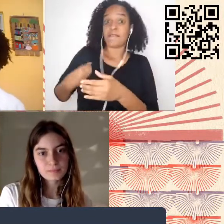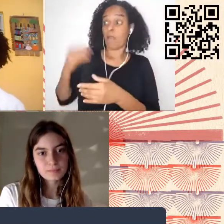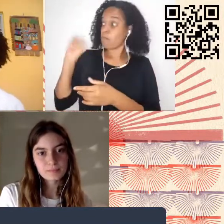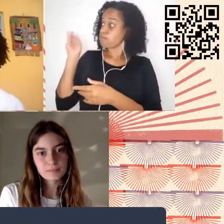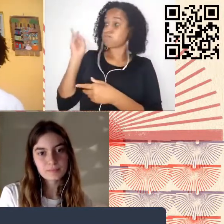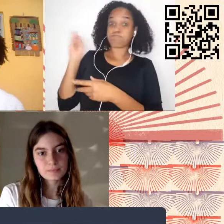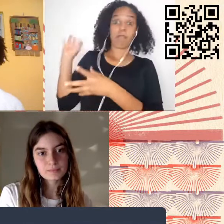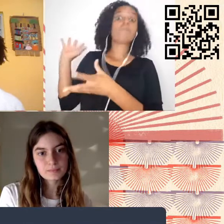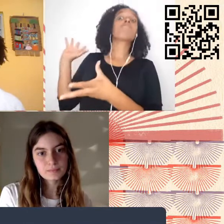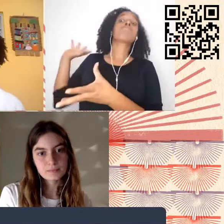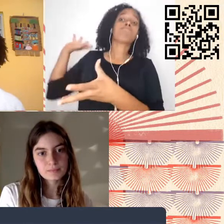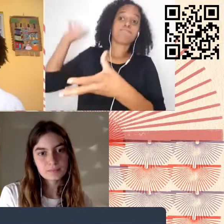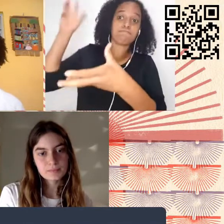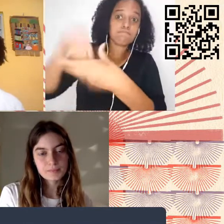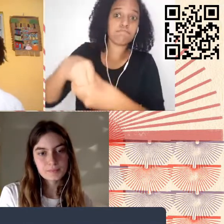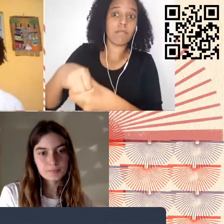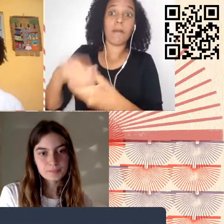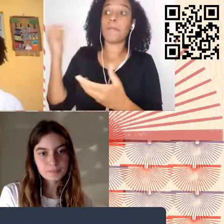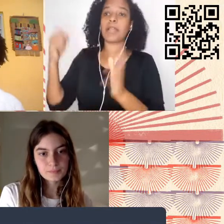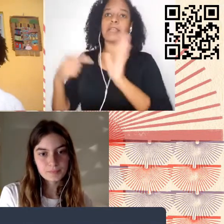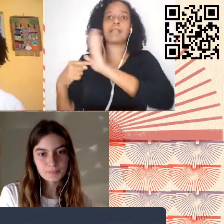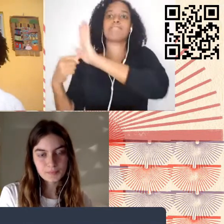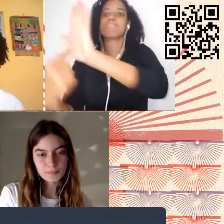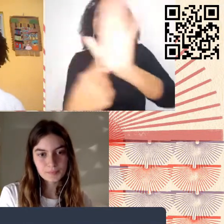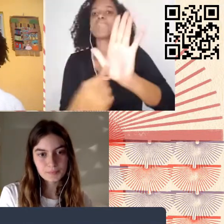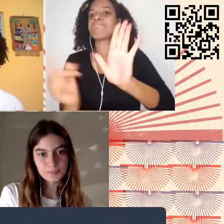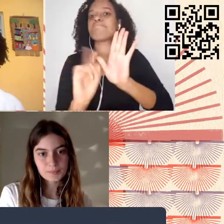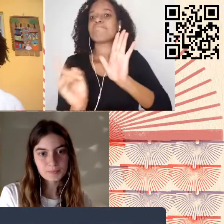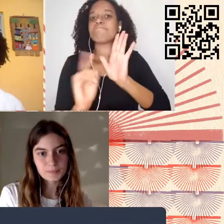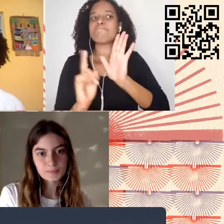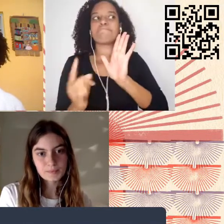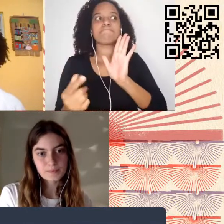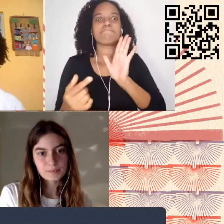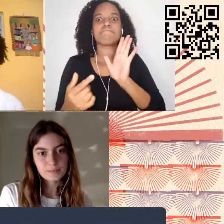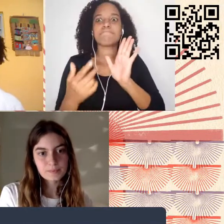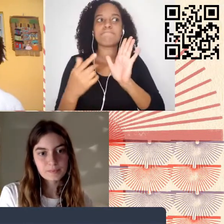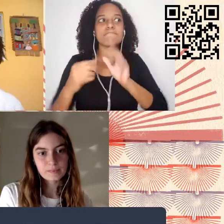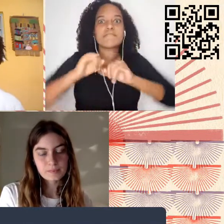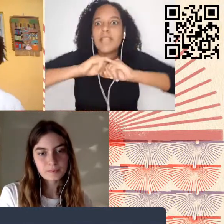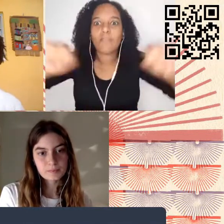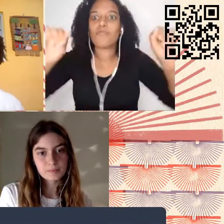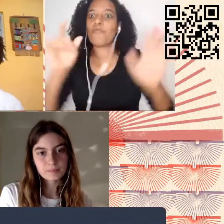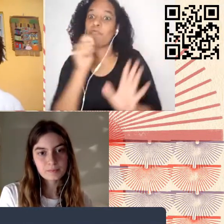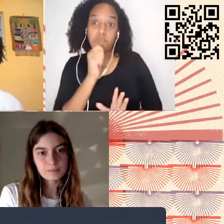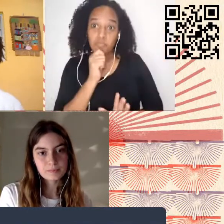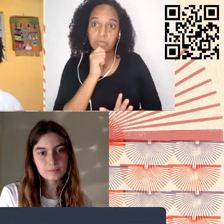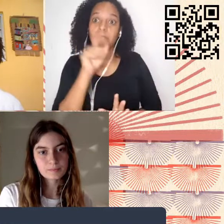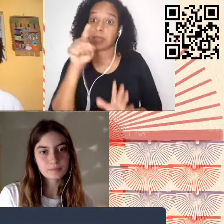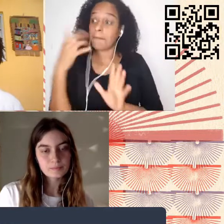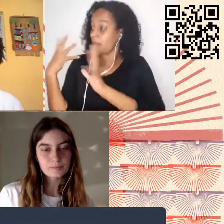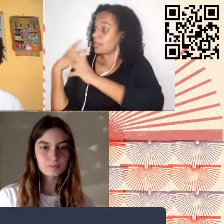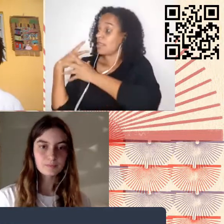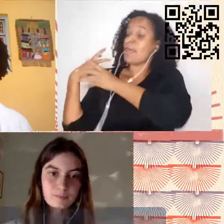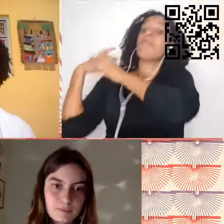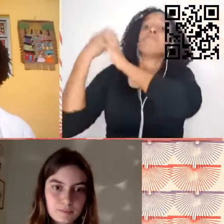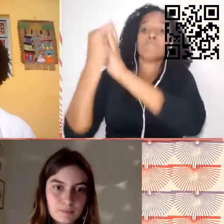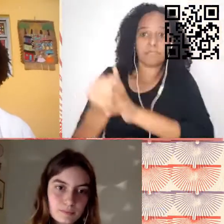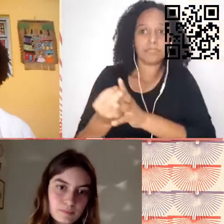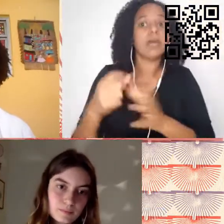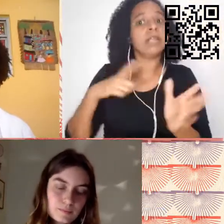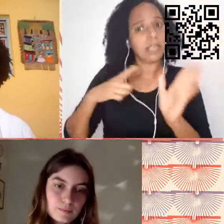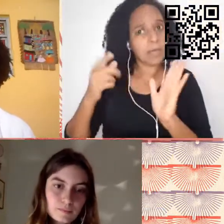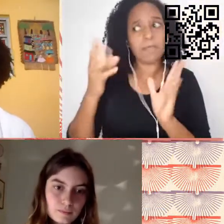muitas vezes não pôde, por algum motivo, ser realmente proferido, né? Então, como você falou, tem muitas escritoras